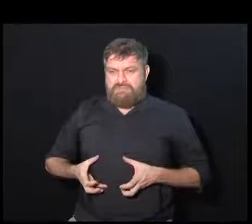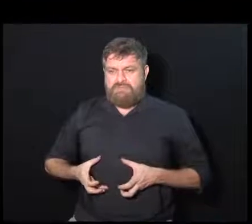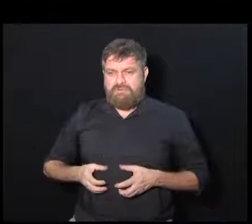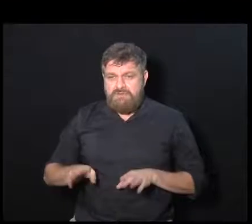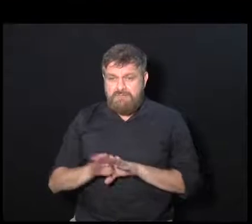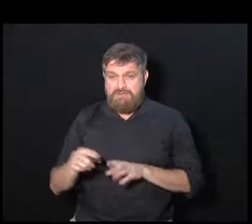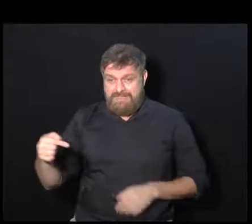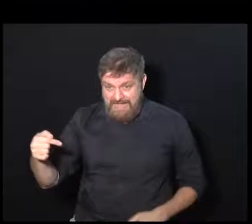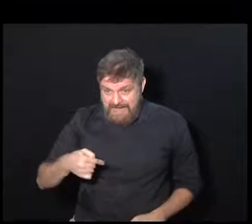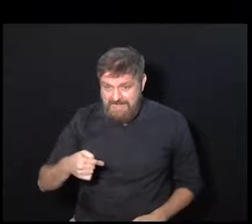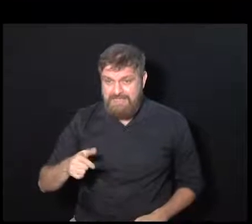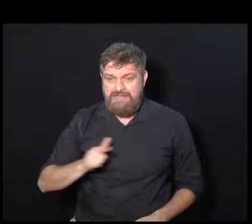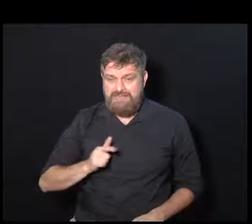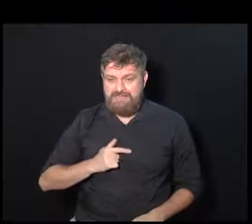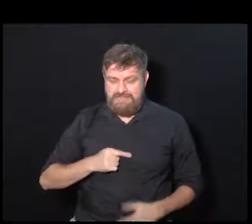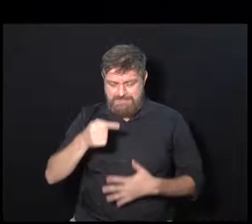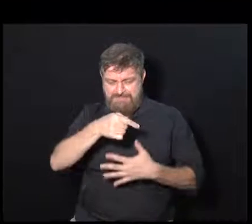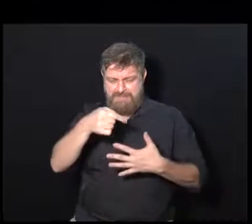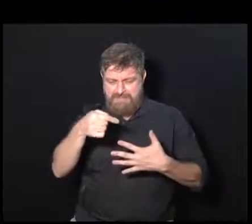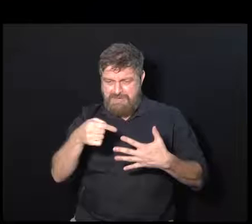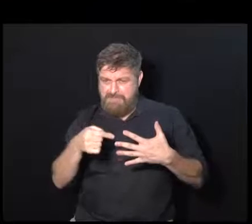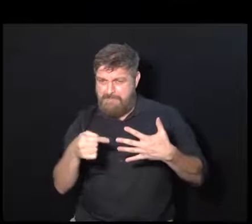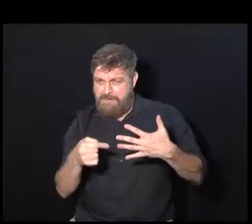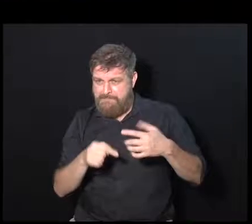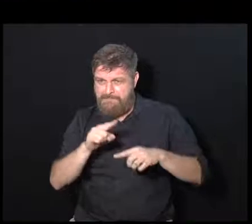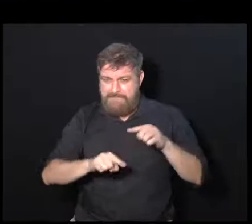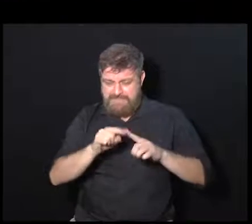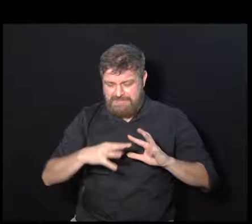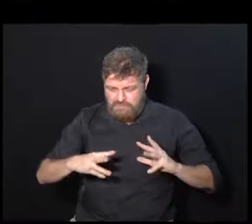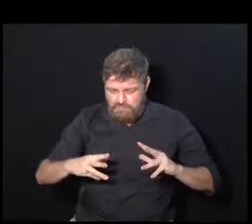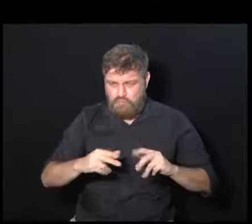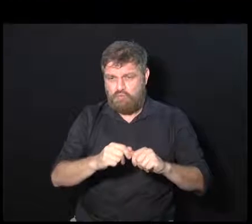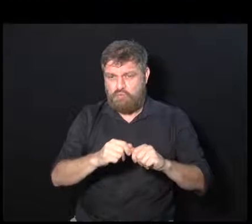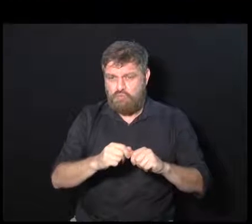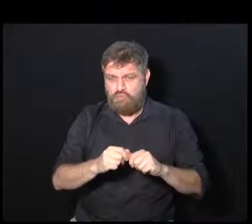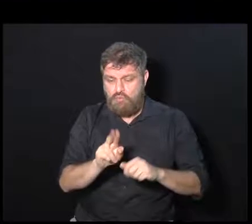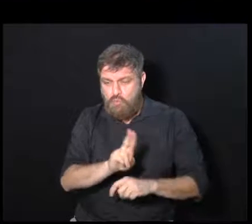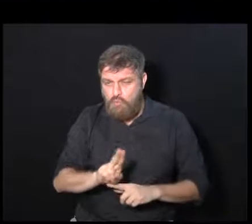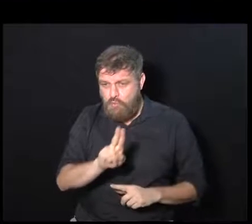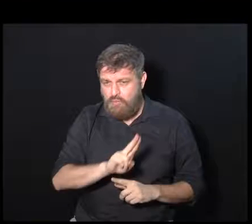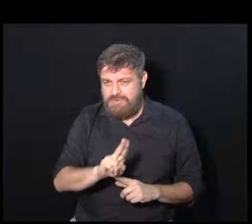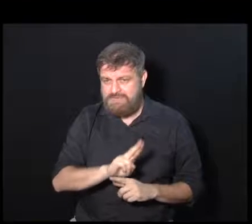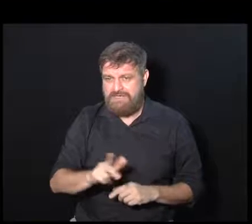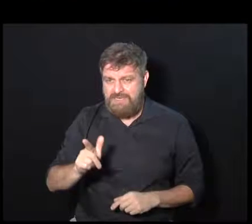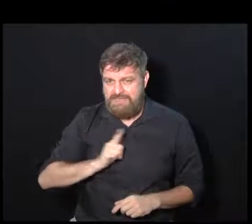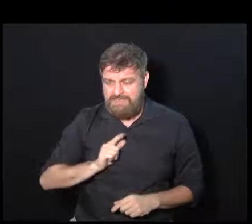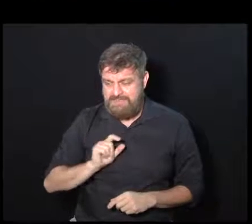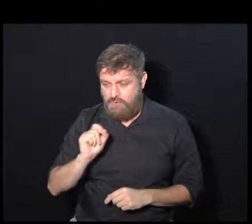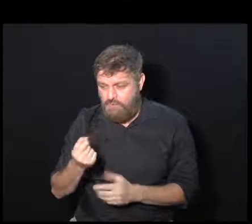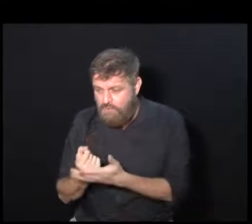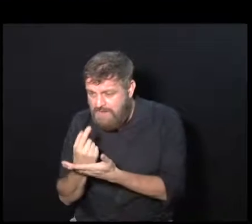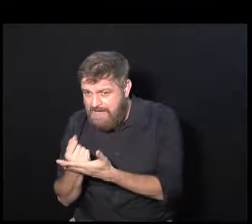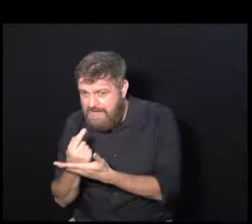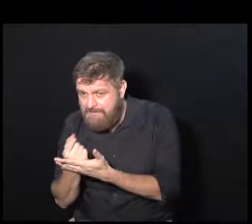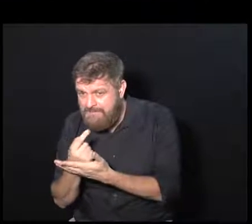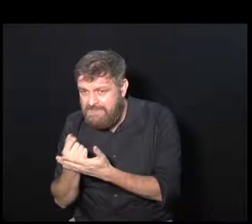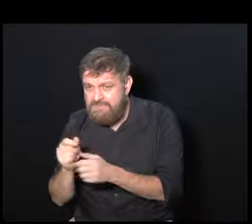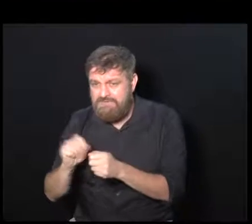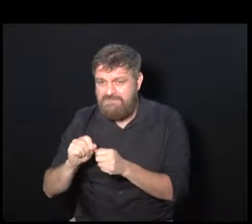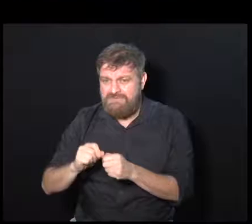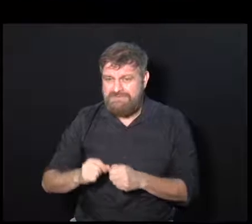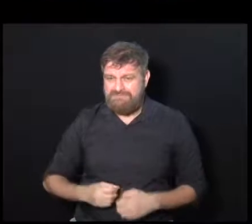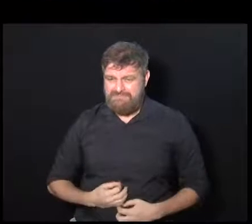gente tem diversos princípios ativos. Então, além do princípio ativo que a gente tem para diminuir a